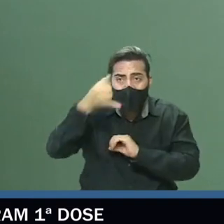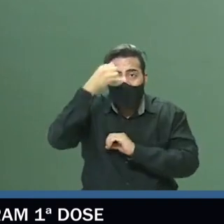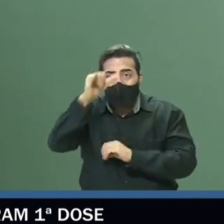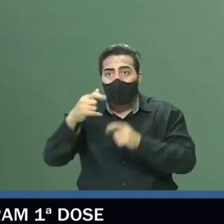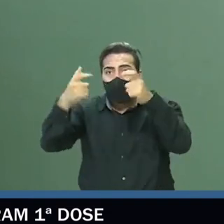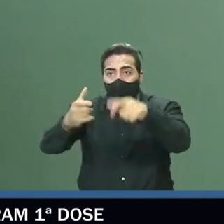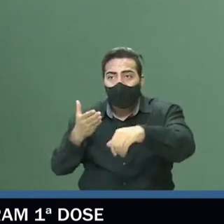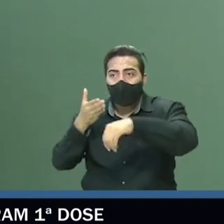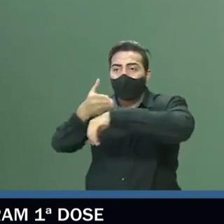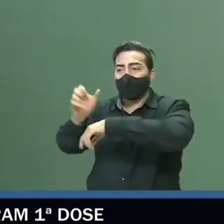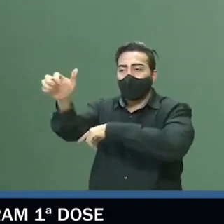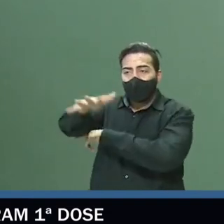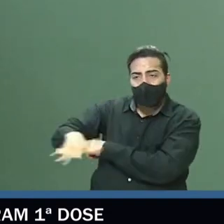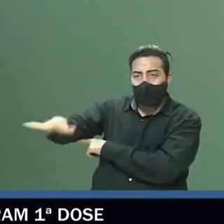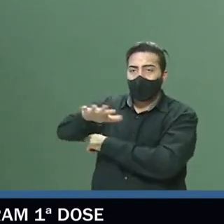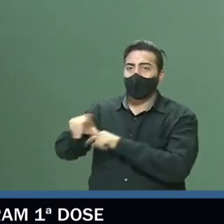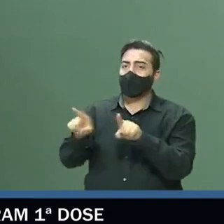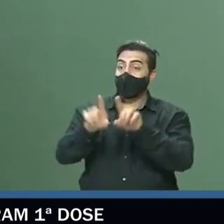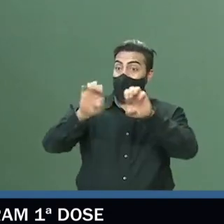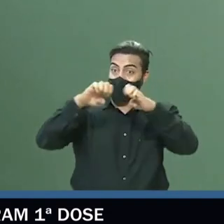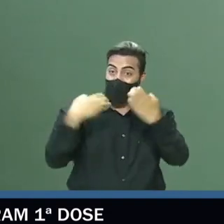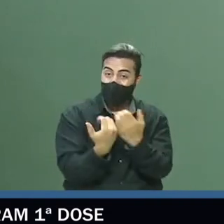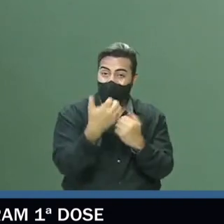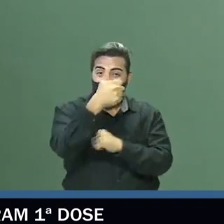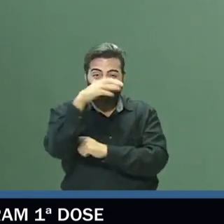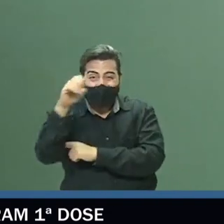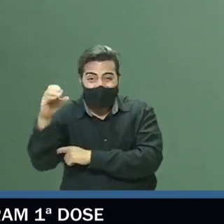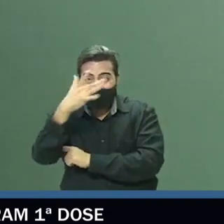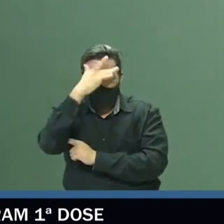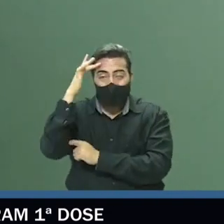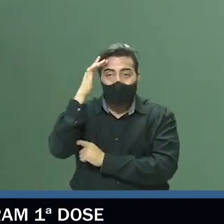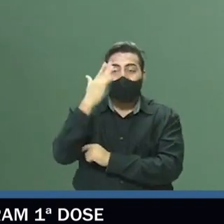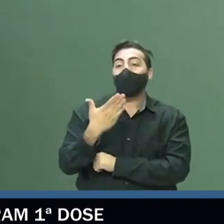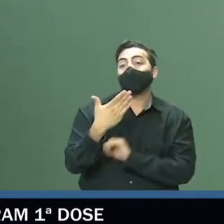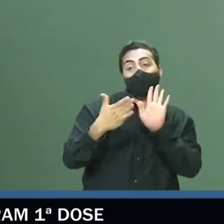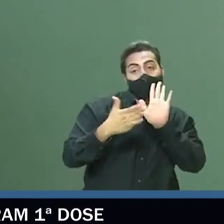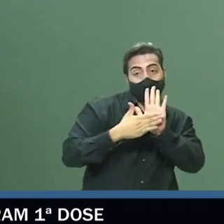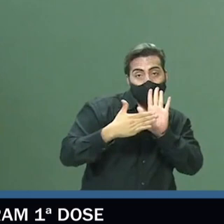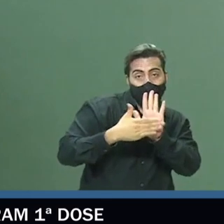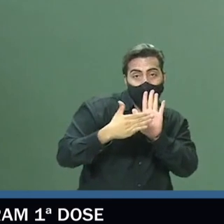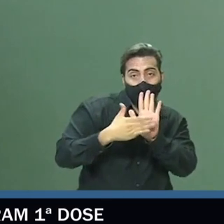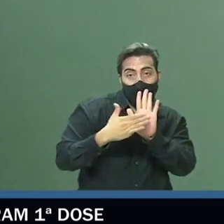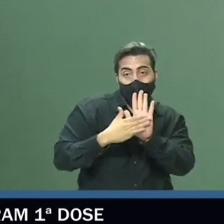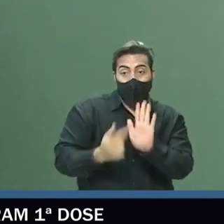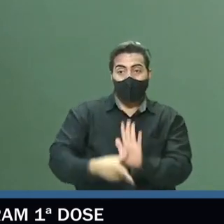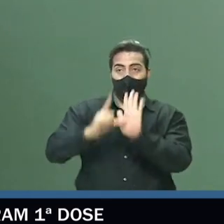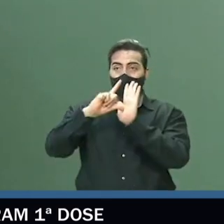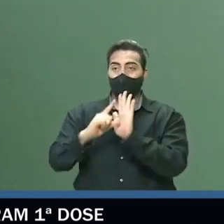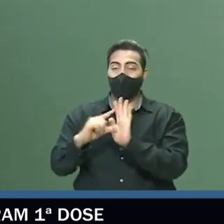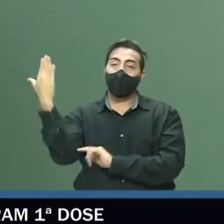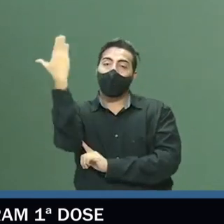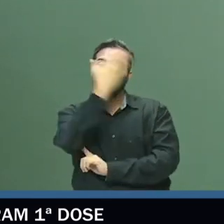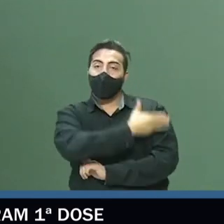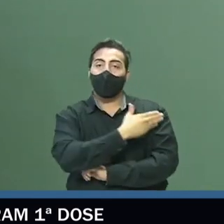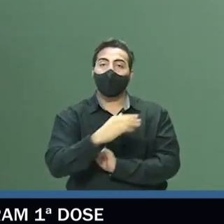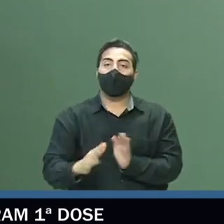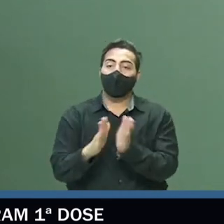façam. E qualquer evento acima de 100 pessoas, nós estamos propondo que essas pessoas